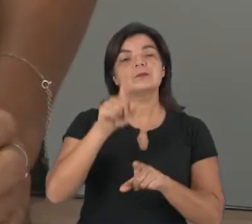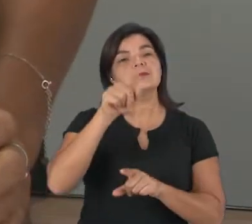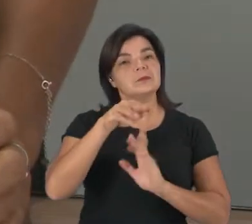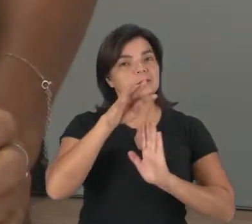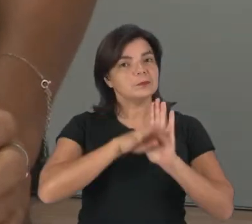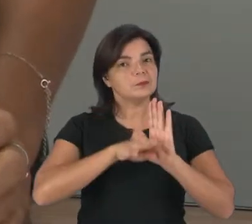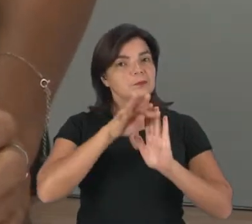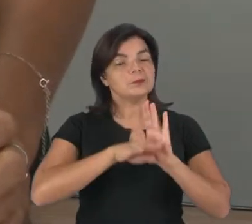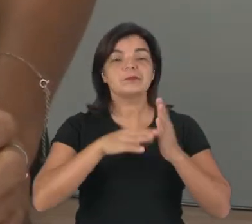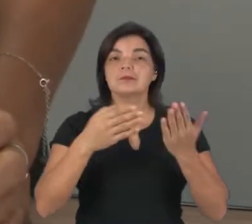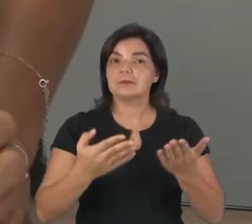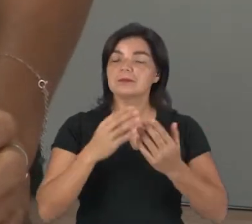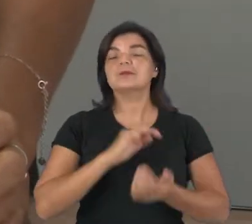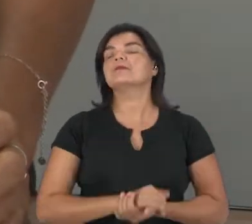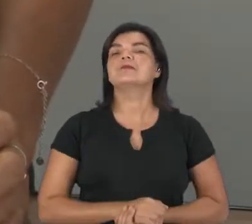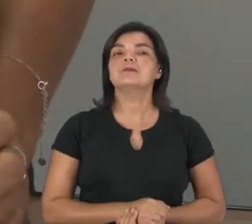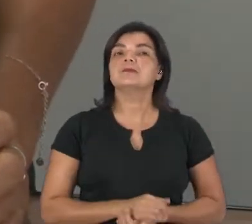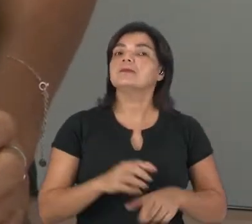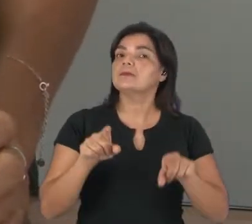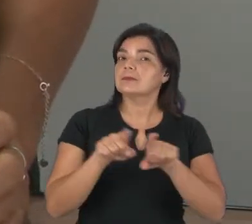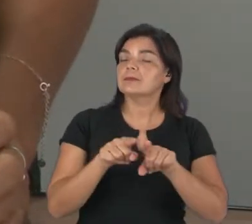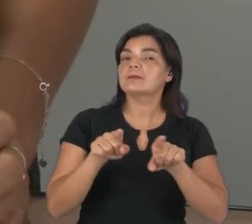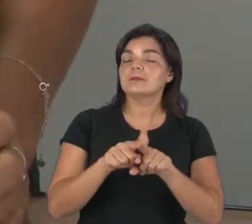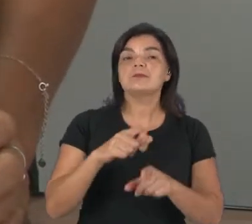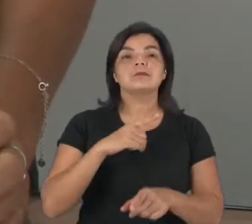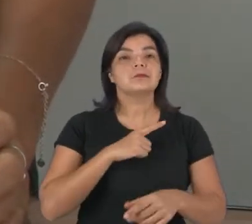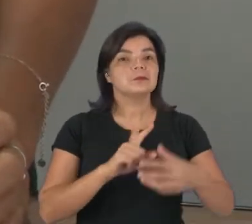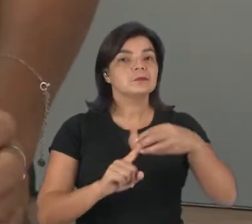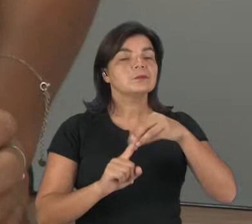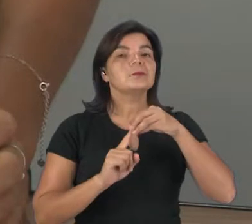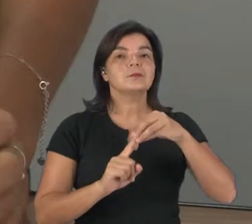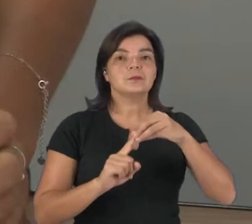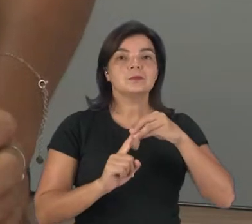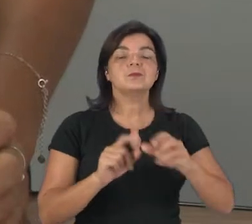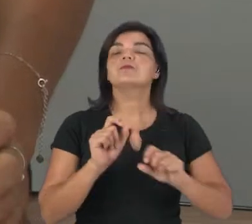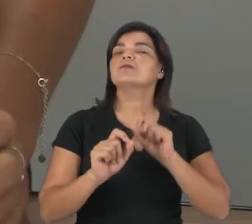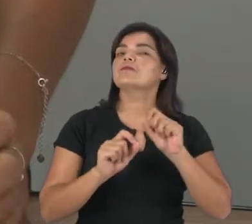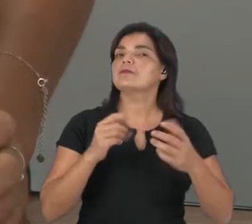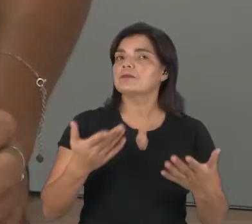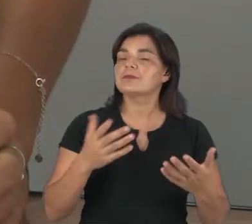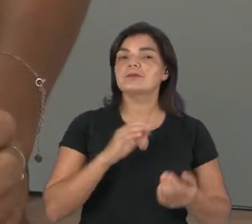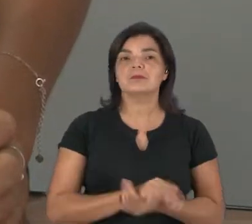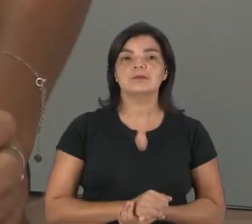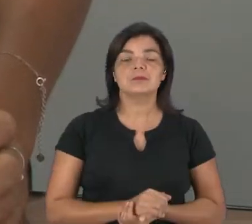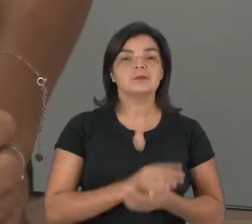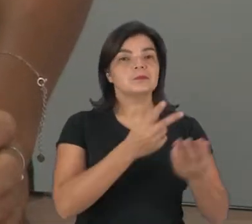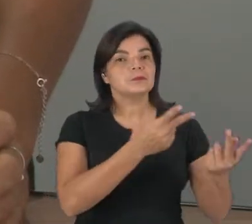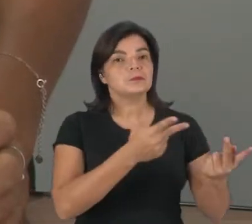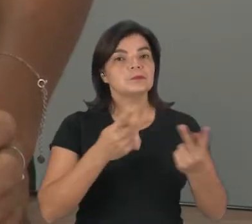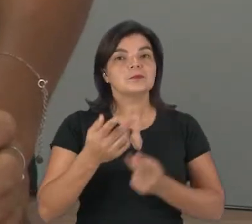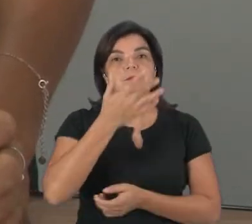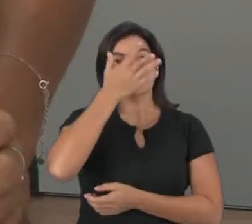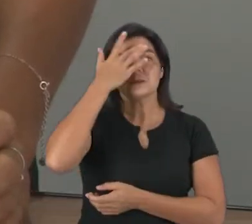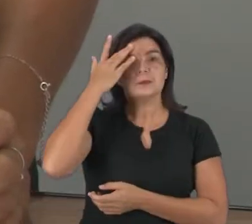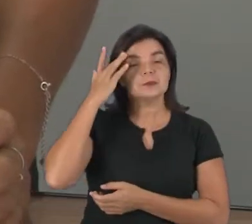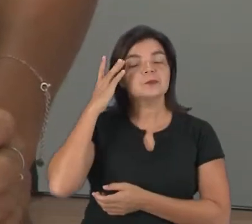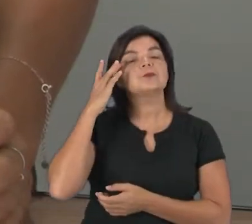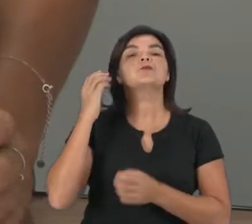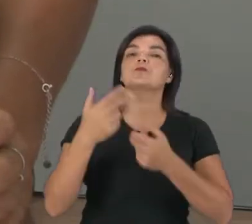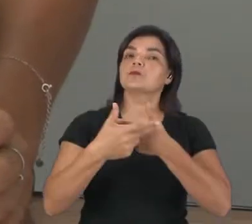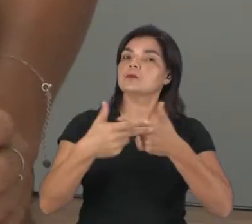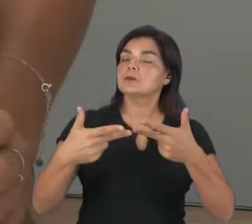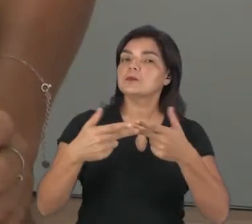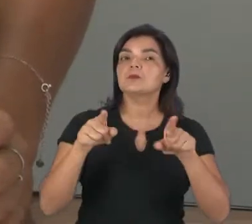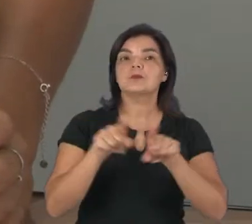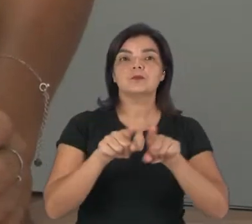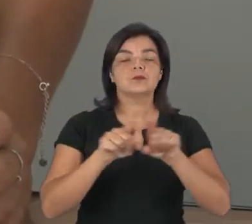texto? Isso mesmo. E ele também tem a sua finalidade, que ele serve para convidar alguém para algum evento